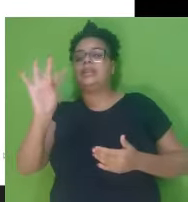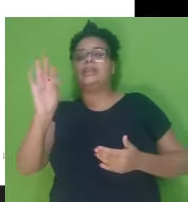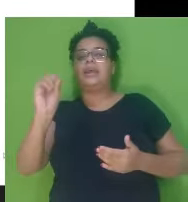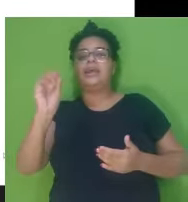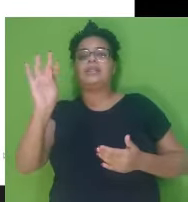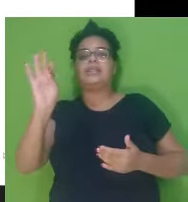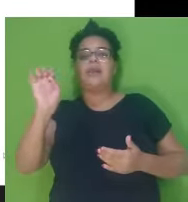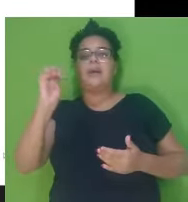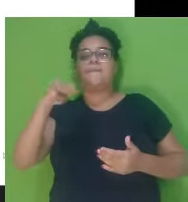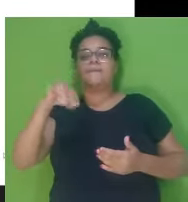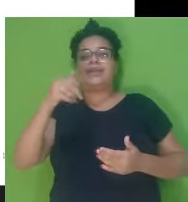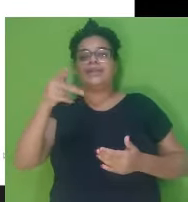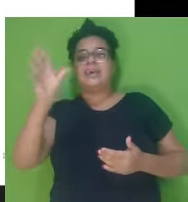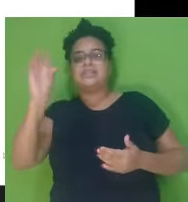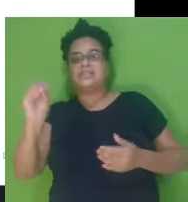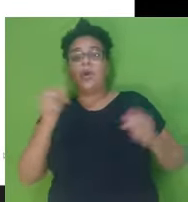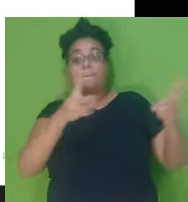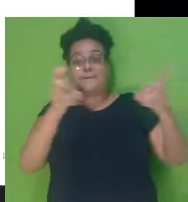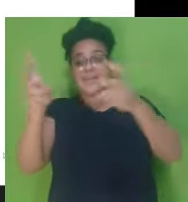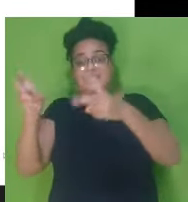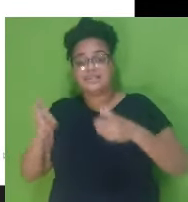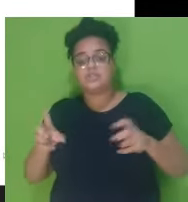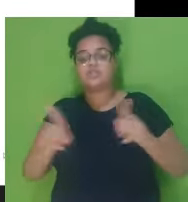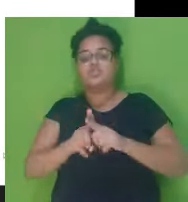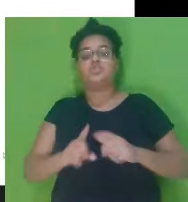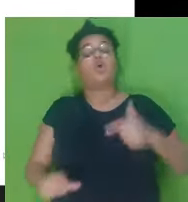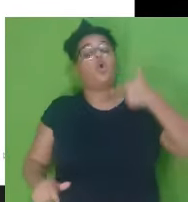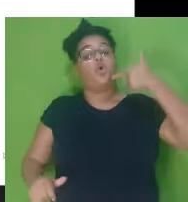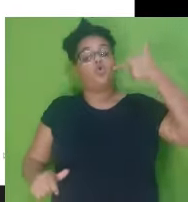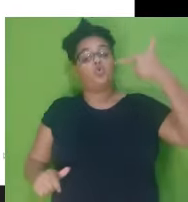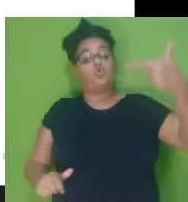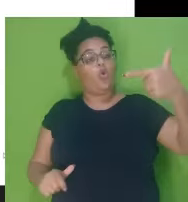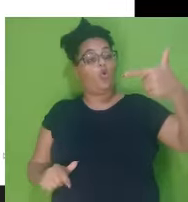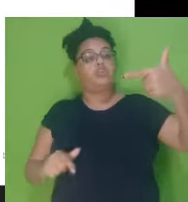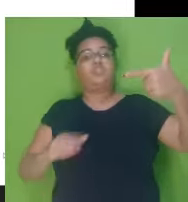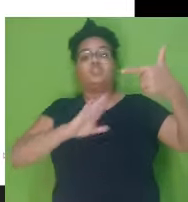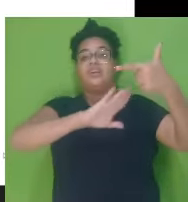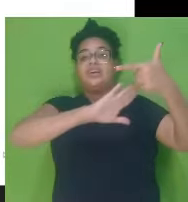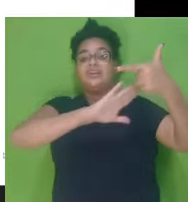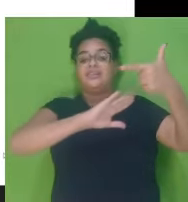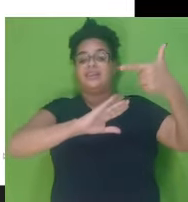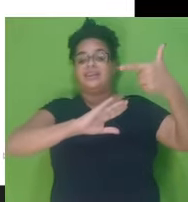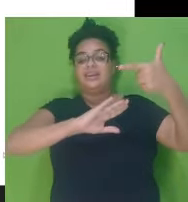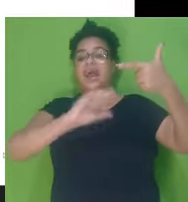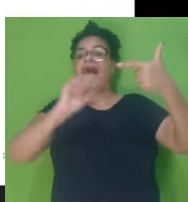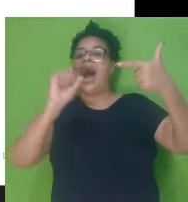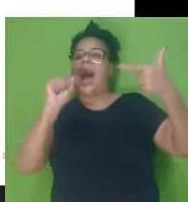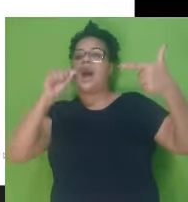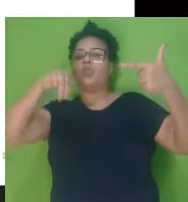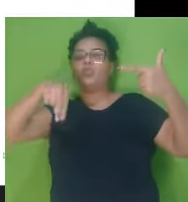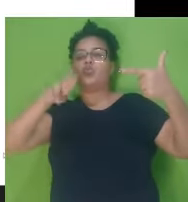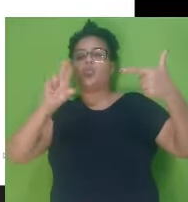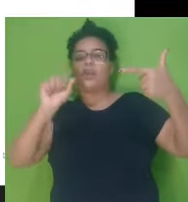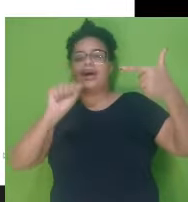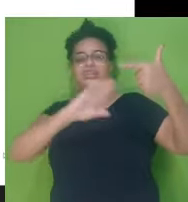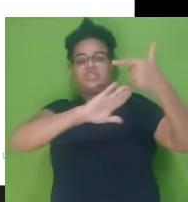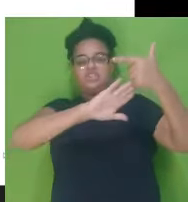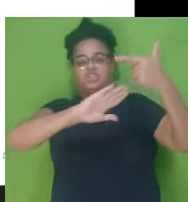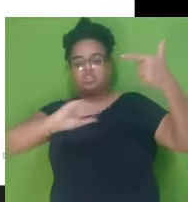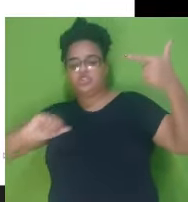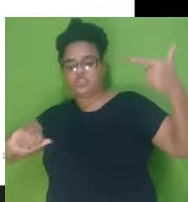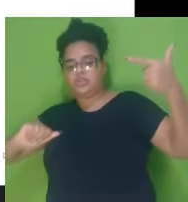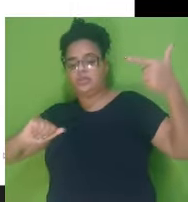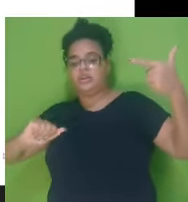indeterminação. Então, repara que o 2 anula, né,